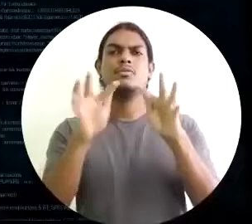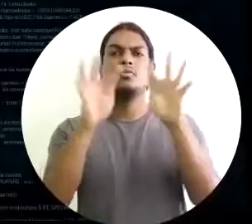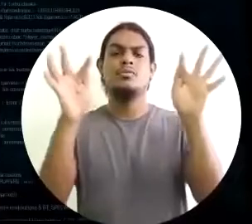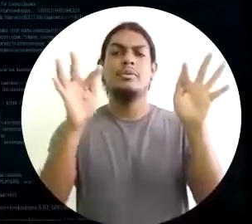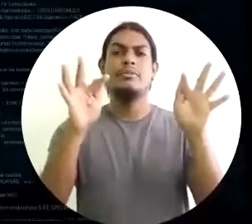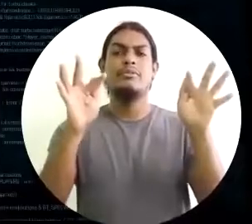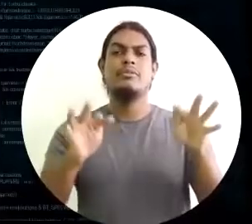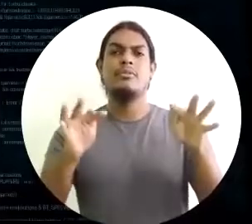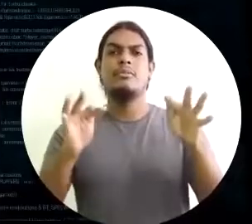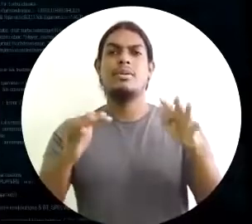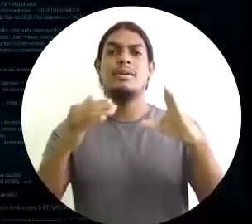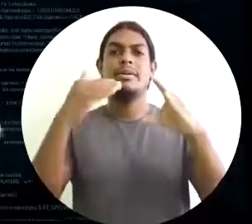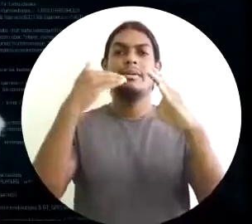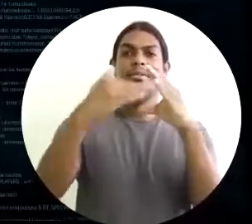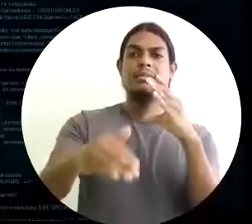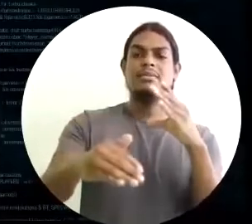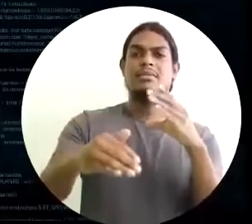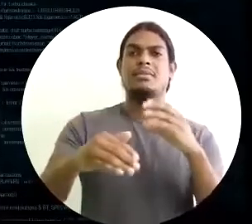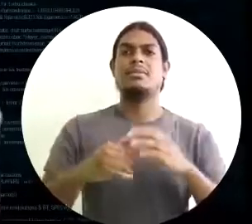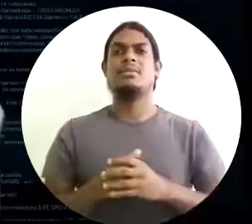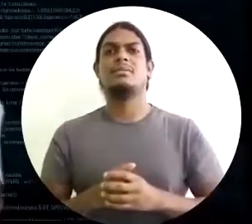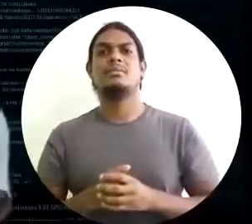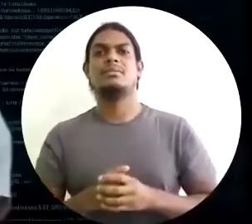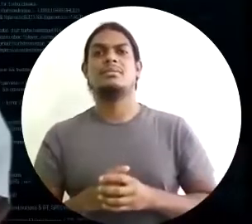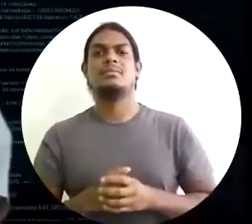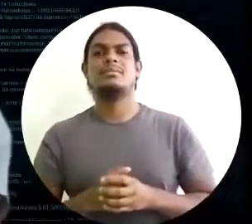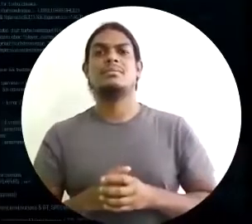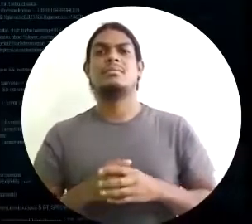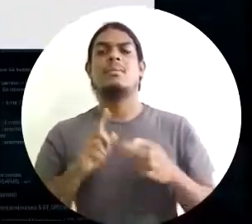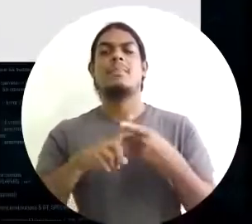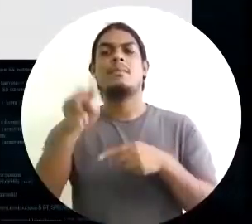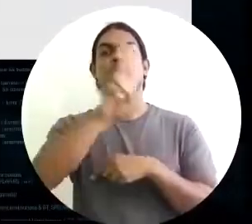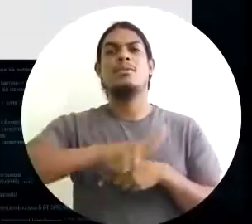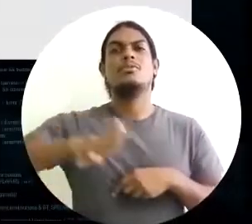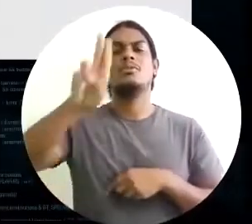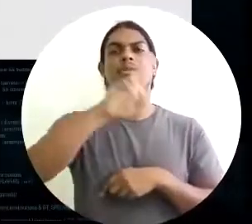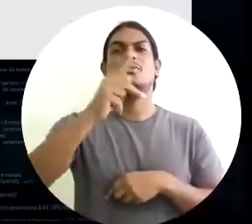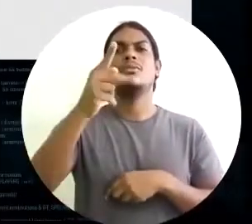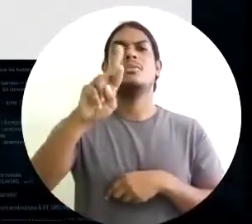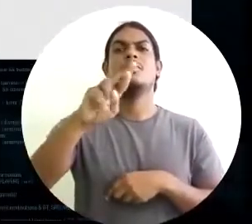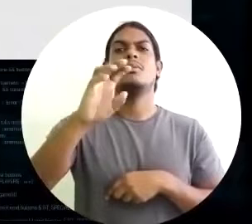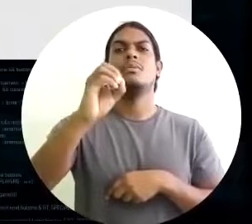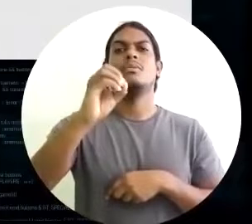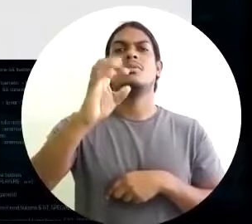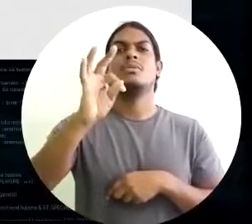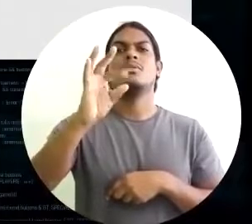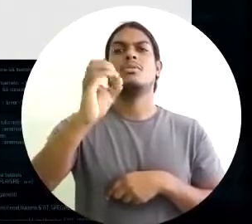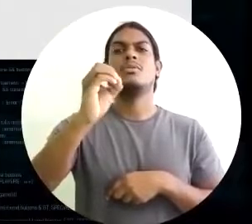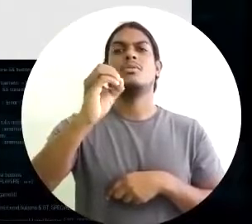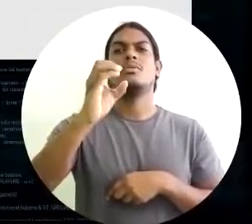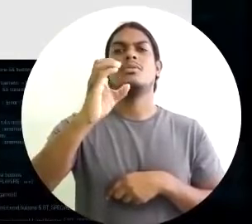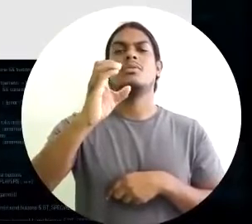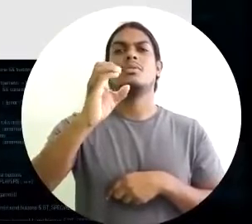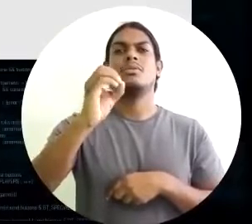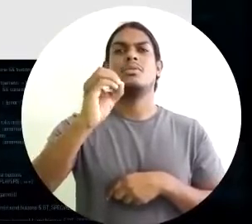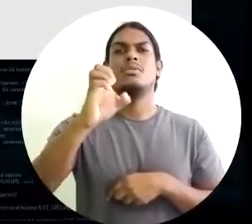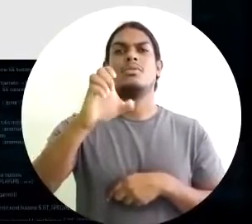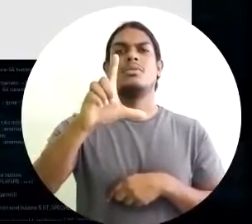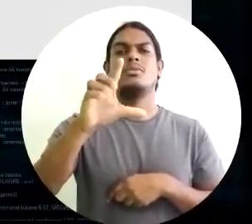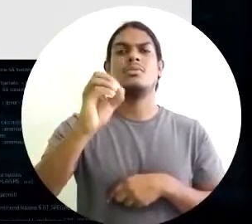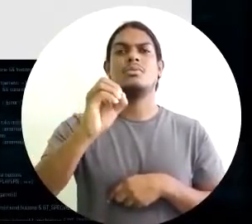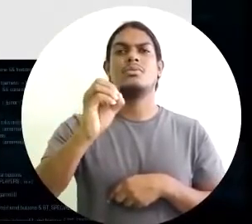de envio. Esse envio é definido por um outro protocolo, o TCP. Então, eles juntos é que fazem com